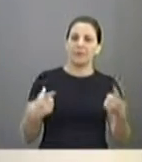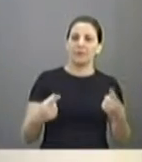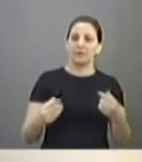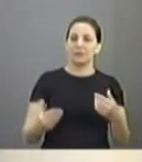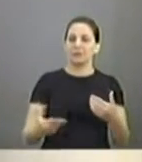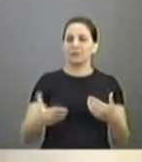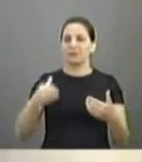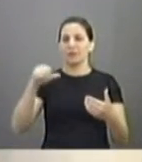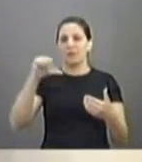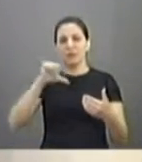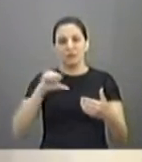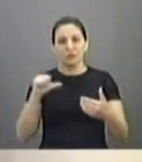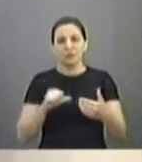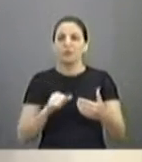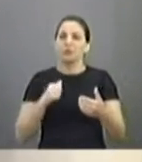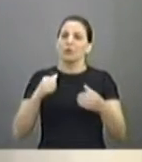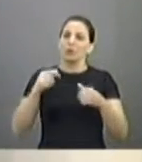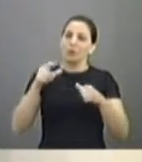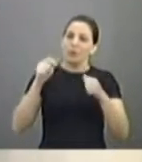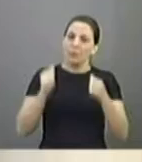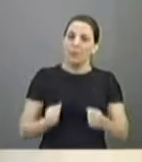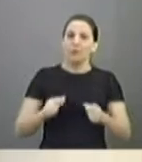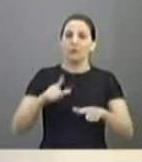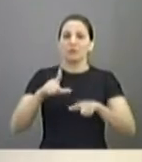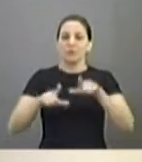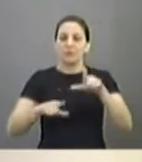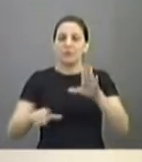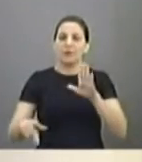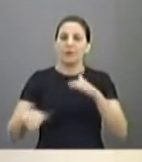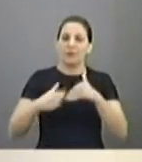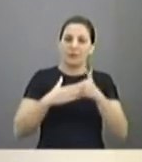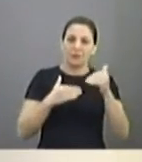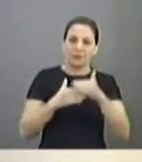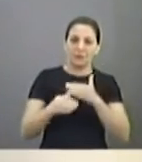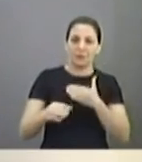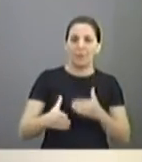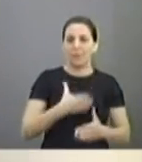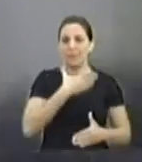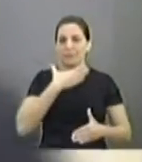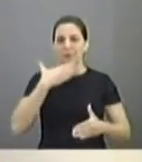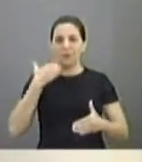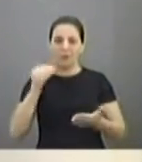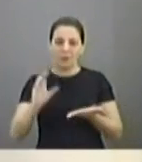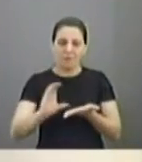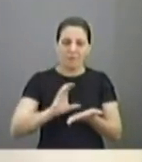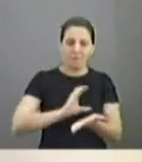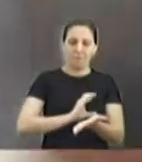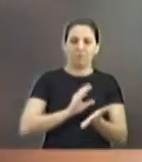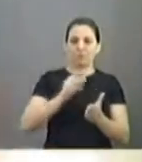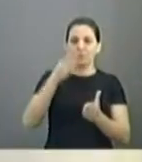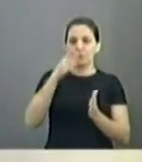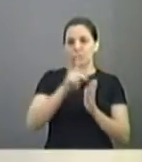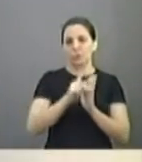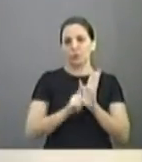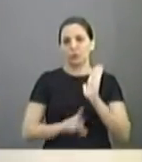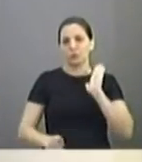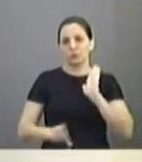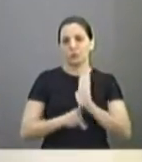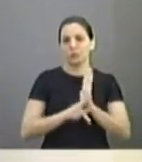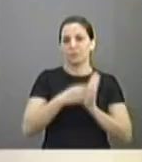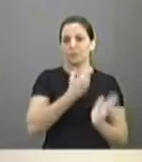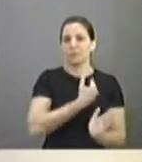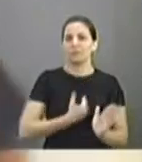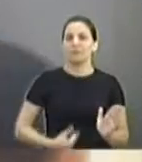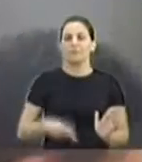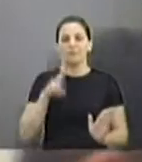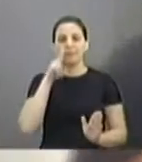trabalhar na prática, que é não só melhorar a captação de recursos para os projetos do próprio governo, como a gente vê muito